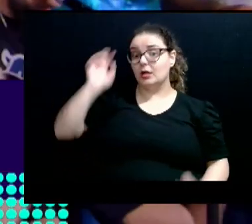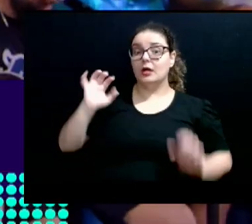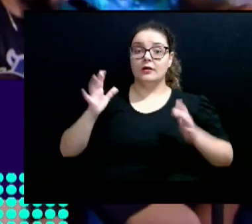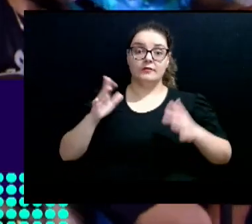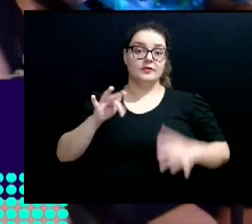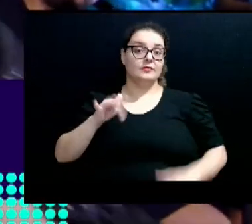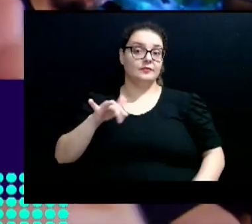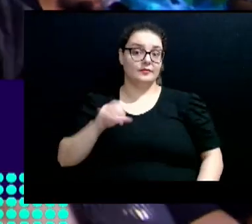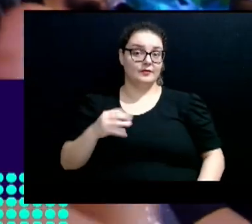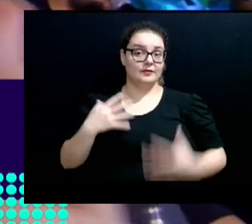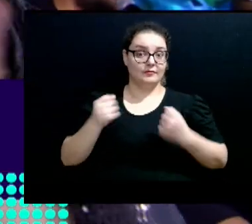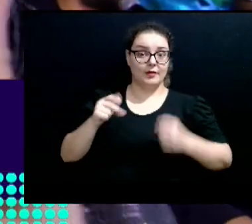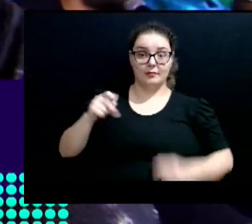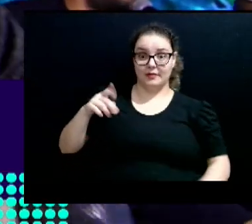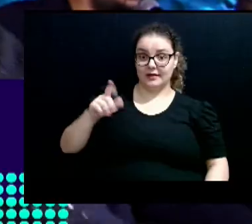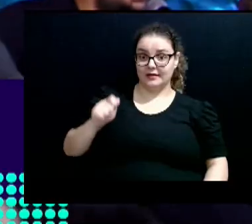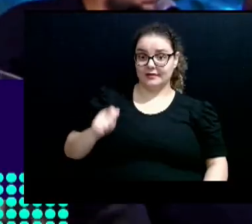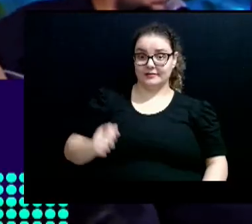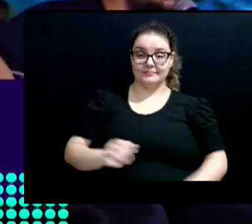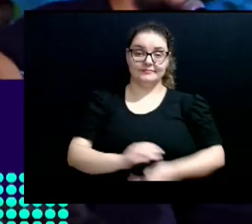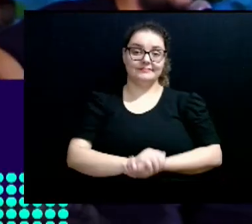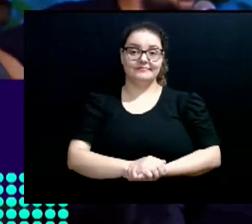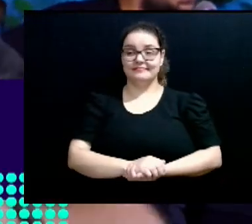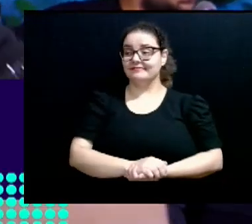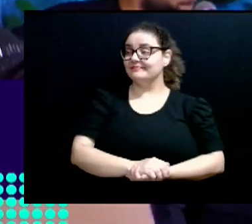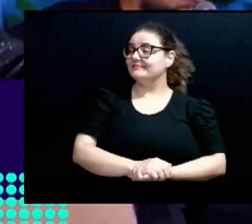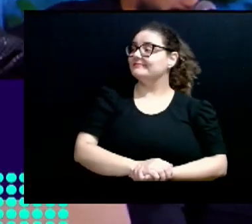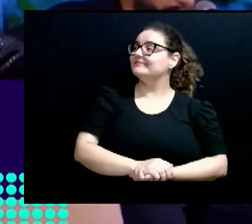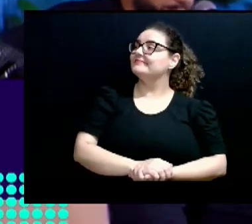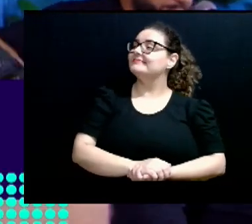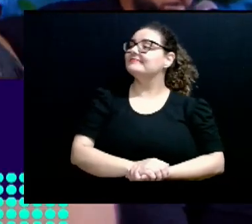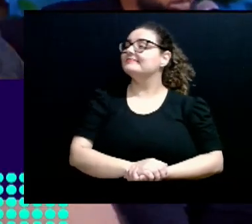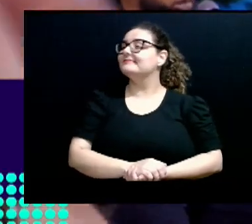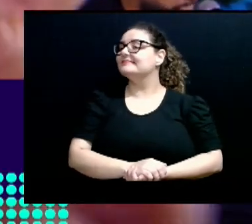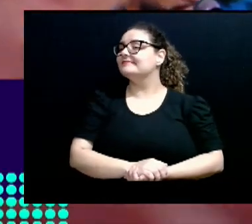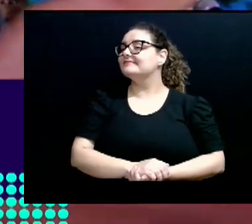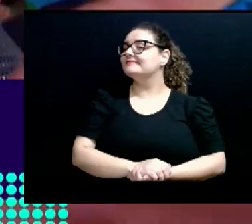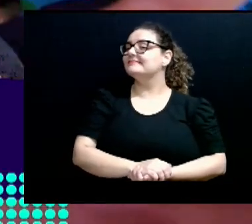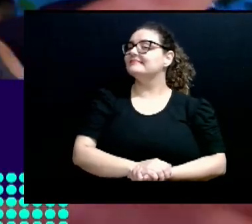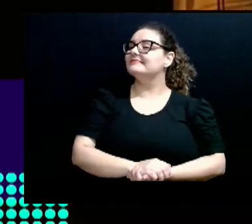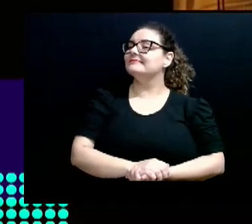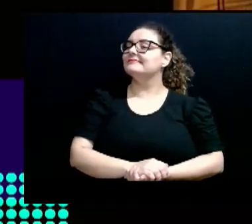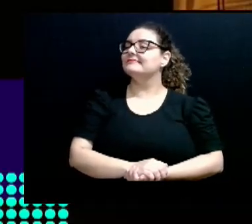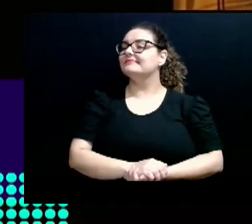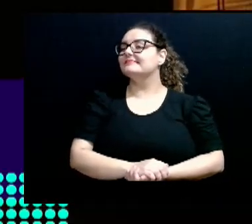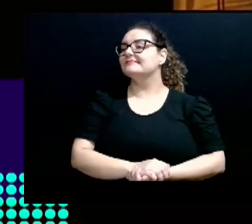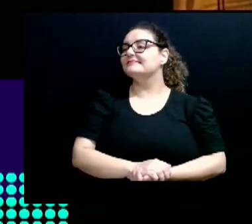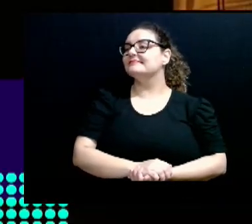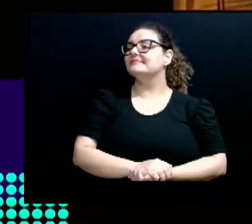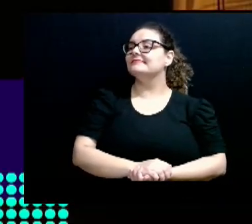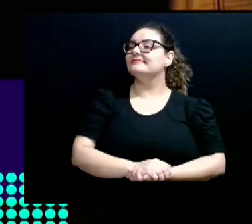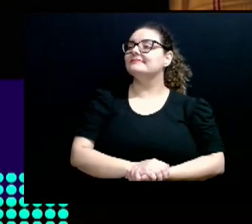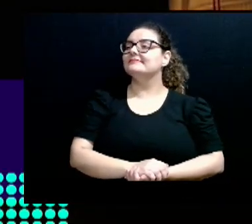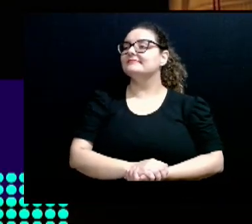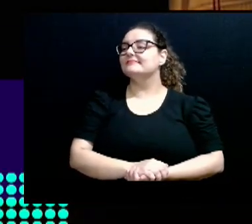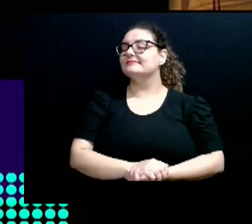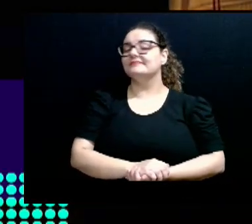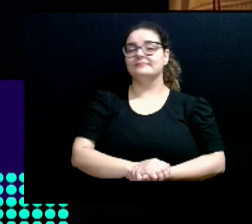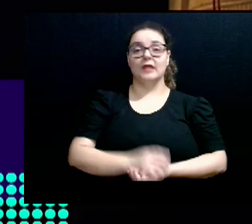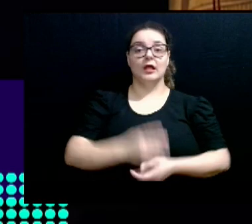Panda. No dia que se sentirem segura, eu te seguro. Vamos falar de